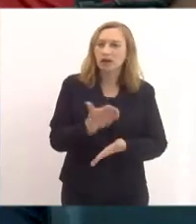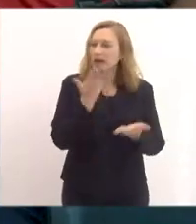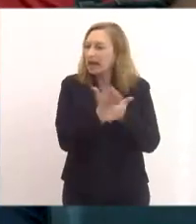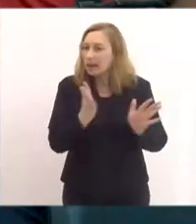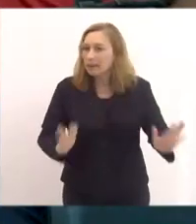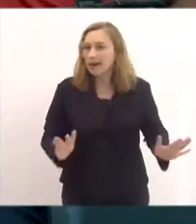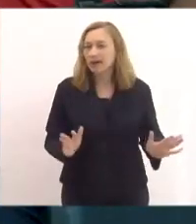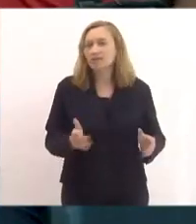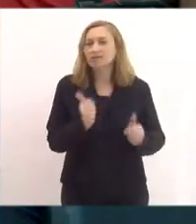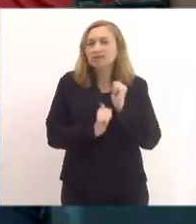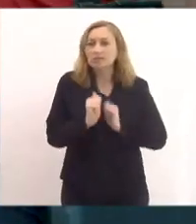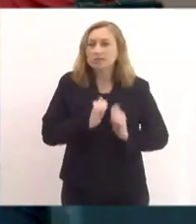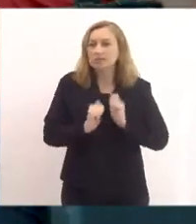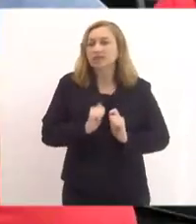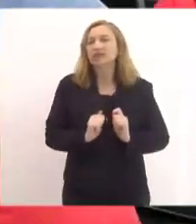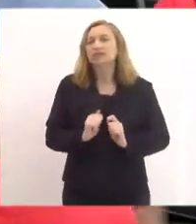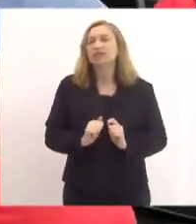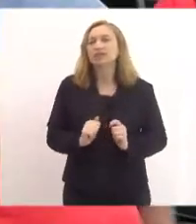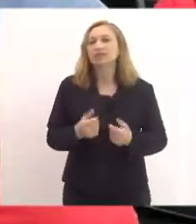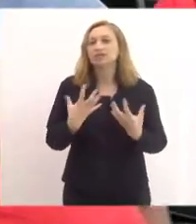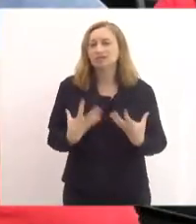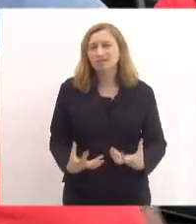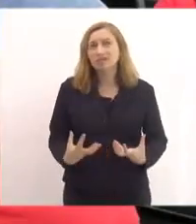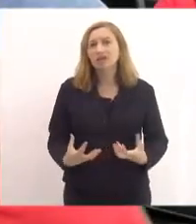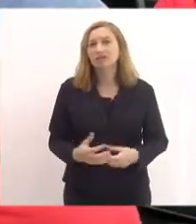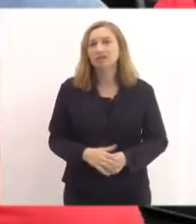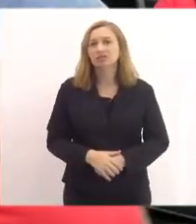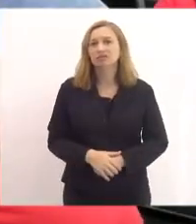com esse anseio. A gente está cansado.